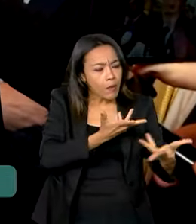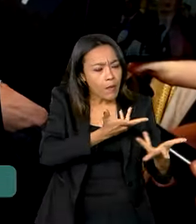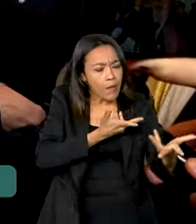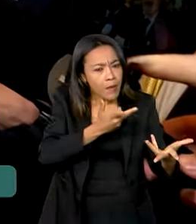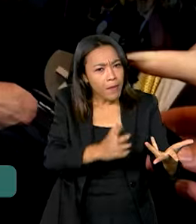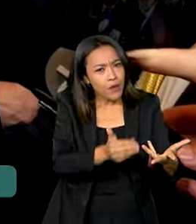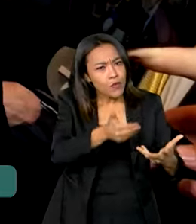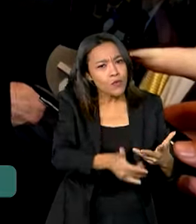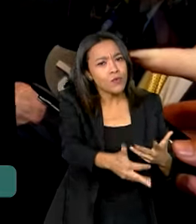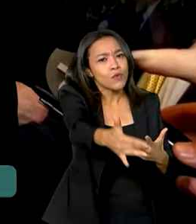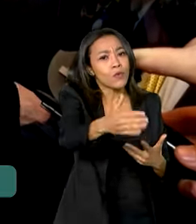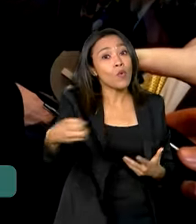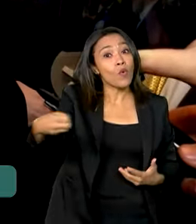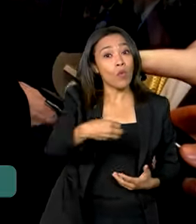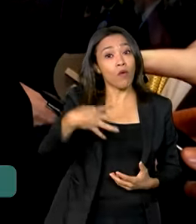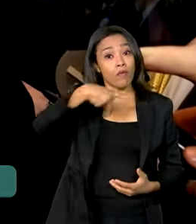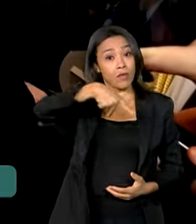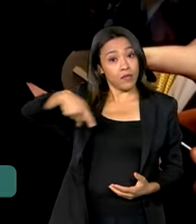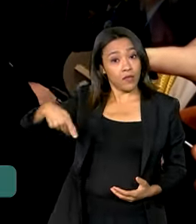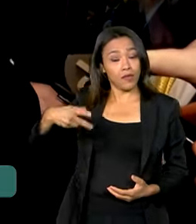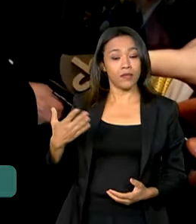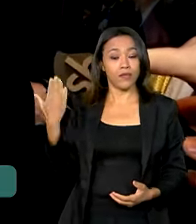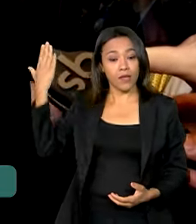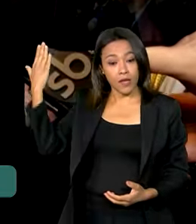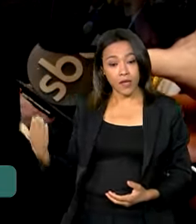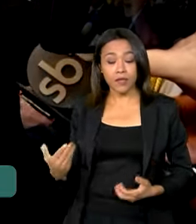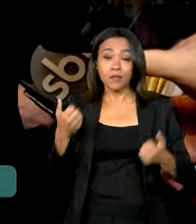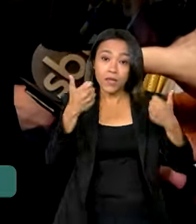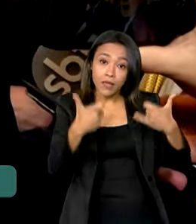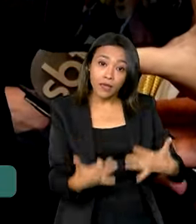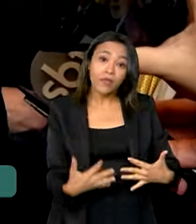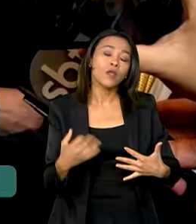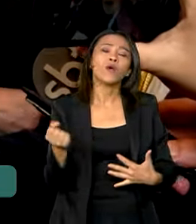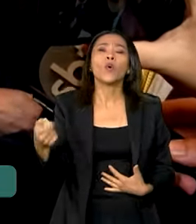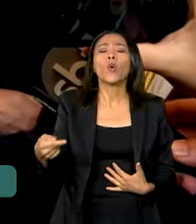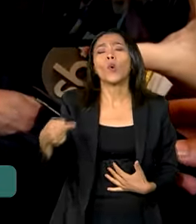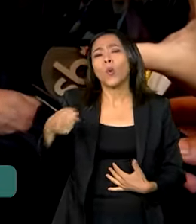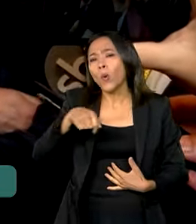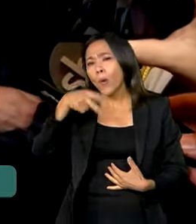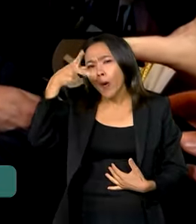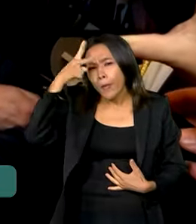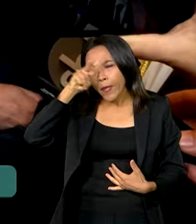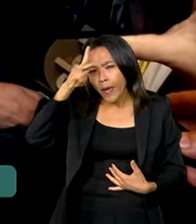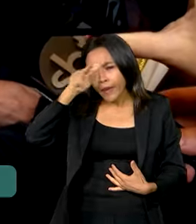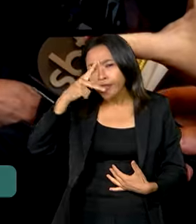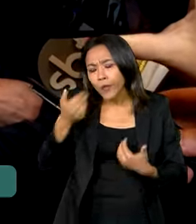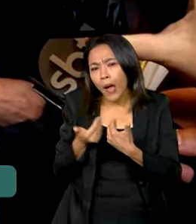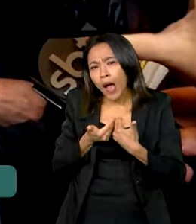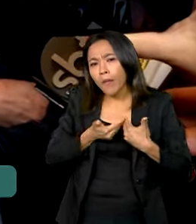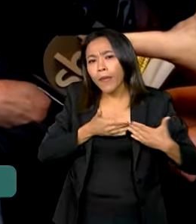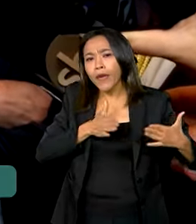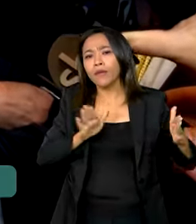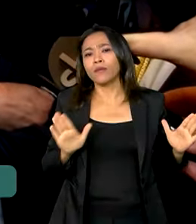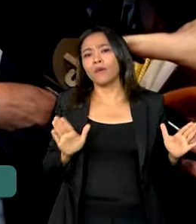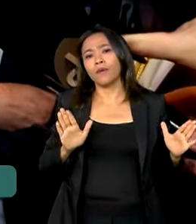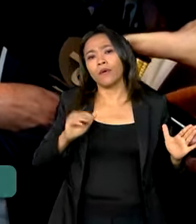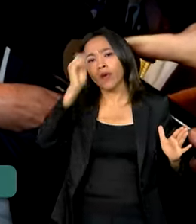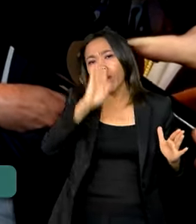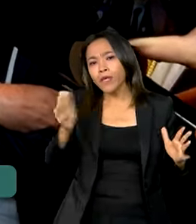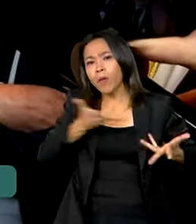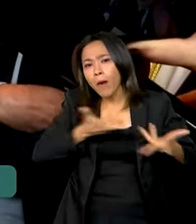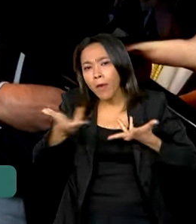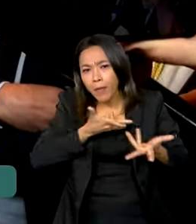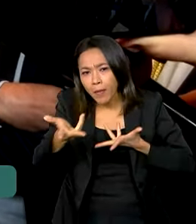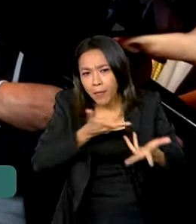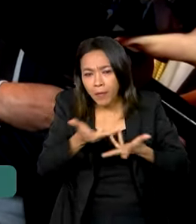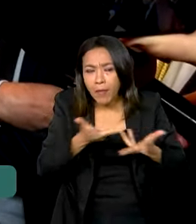so o comando de Cláudia ch o México começou um processo de abertura muito interessante com o Brasil e nós chegamos a um fluxo